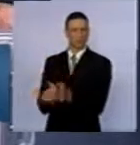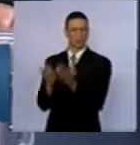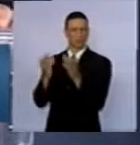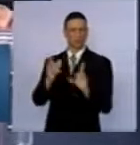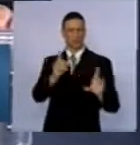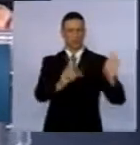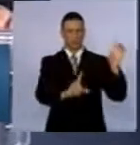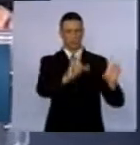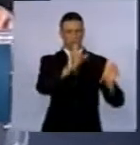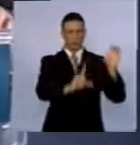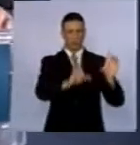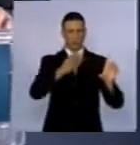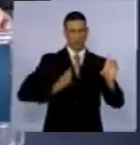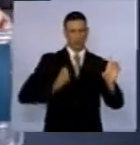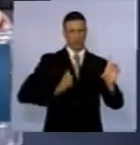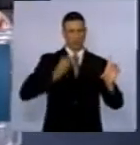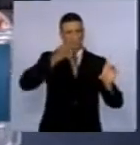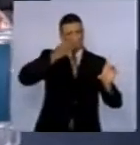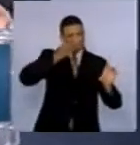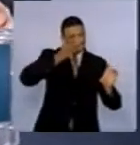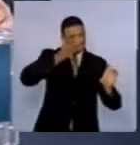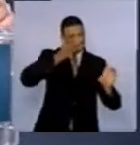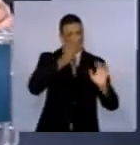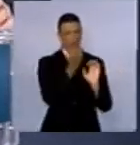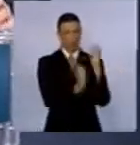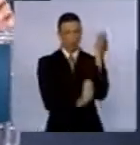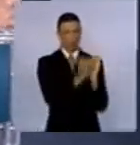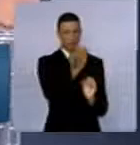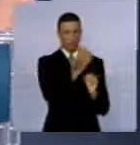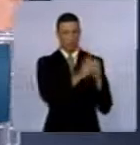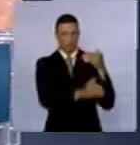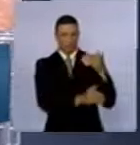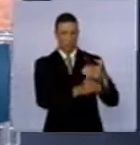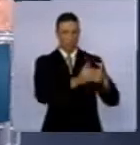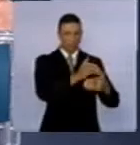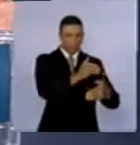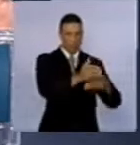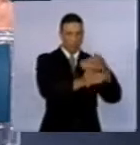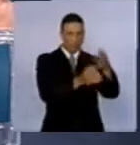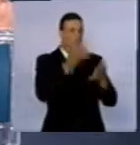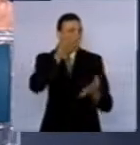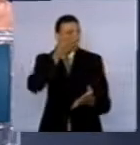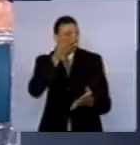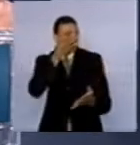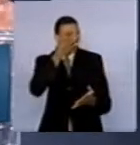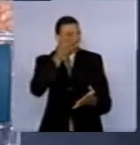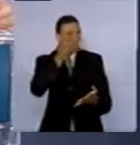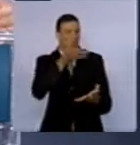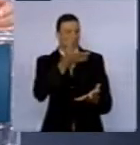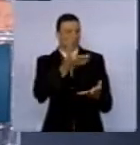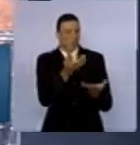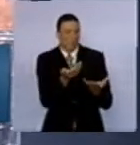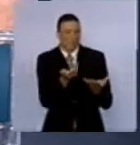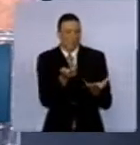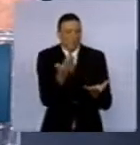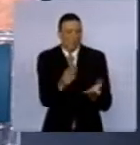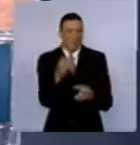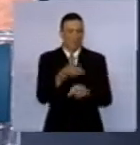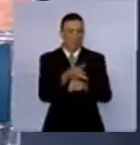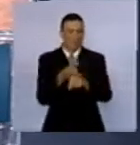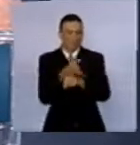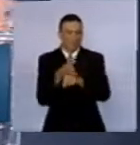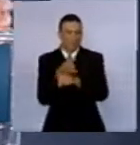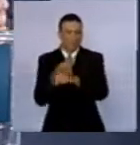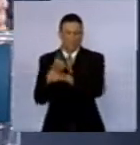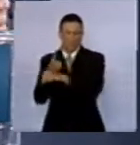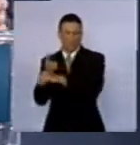vivo, evidentemente, razão pela qual as estruturas foram se formando, e, logicamente, ao vivo não tinha condições de terceirizar ou ter um